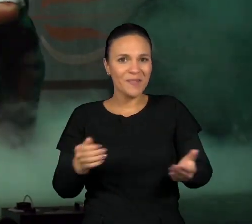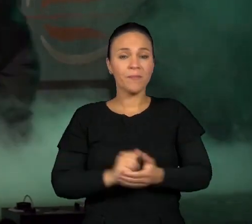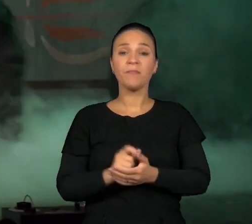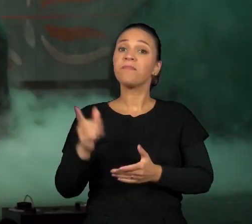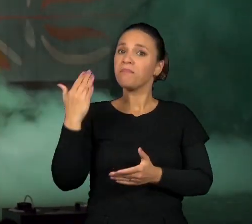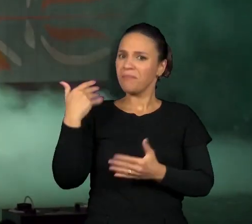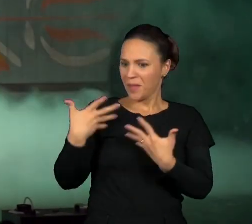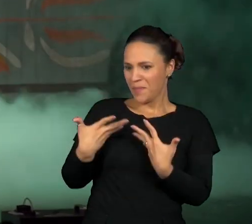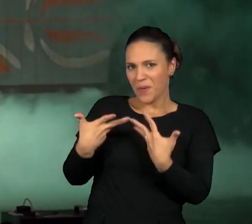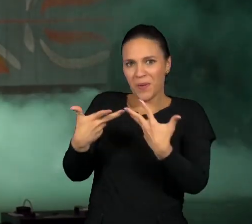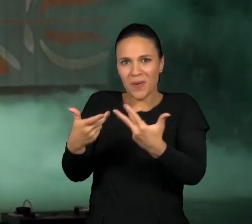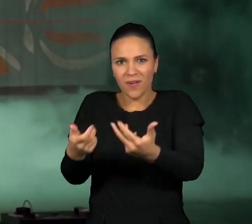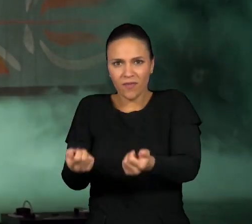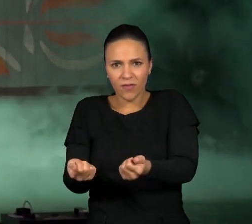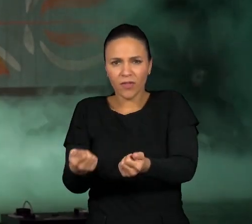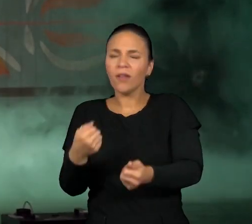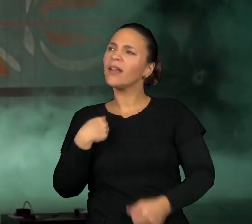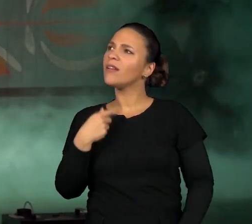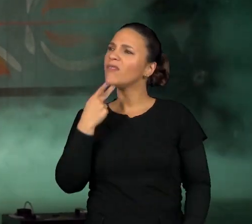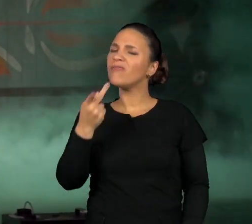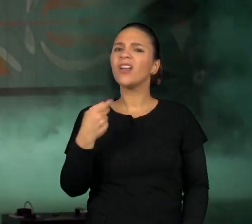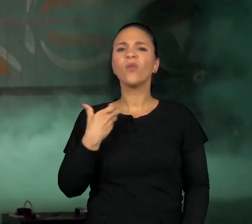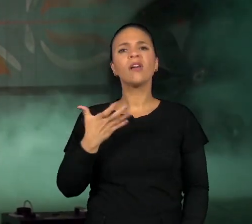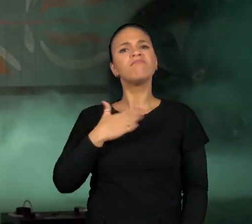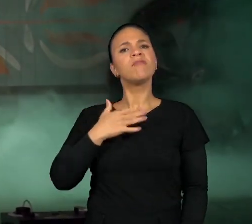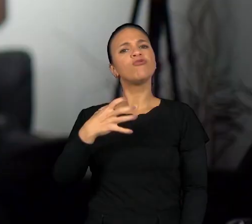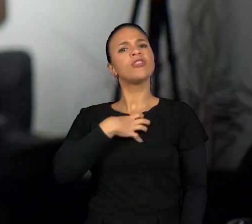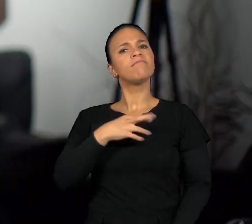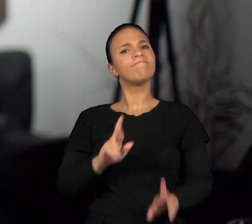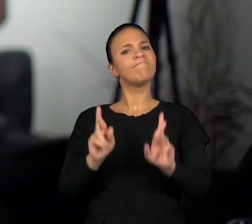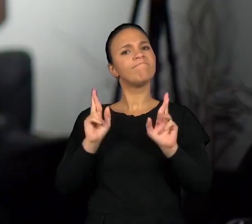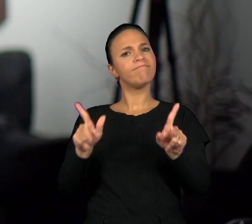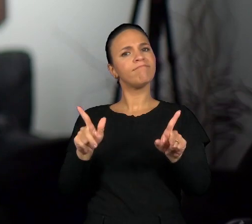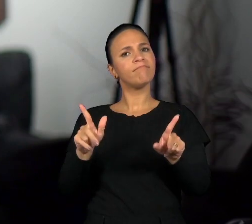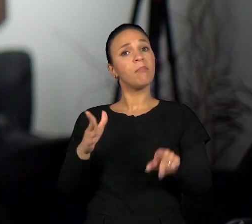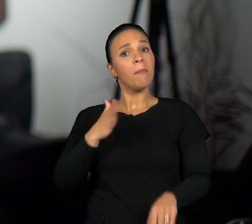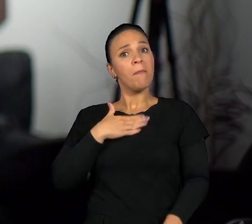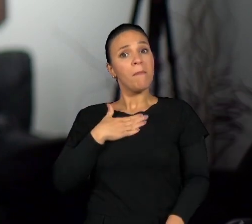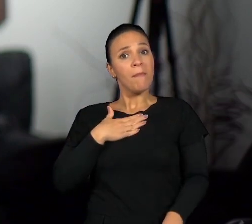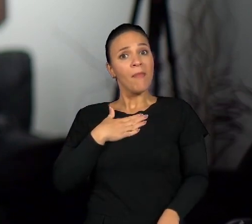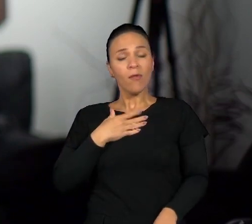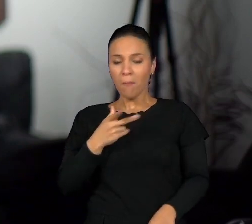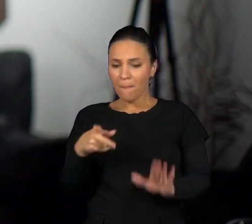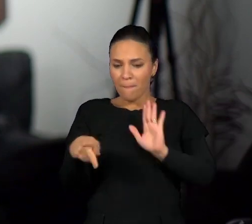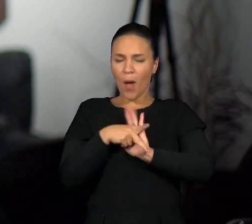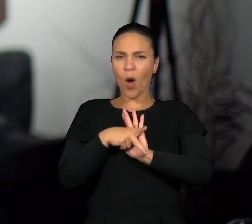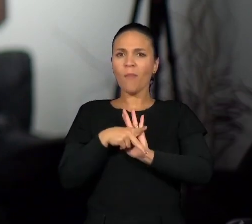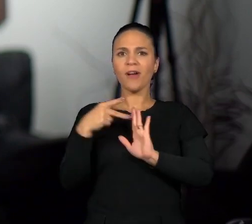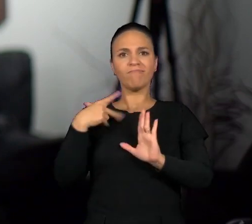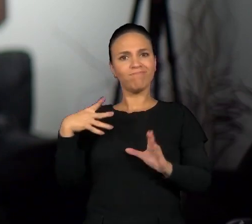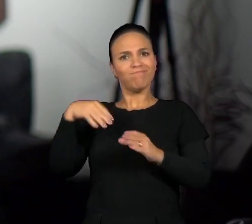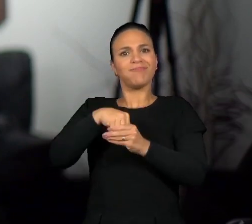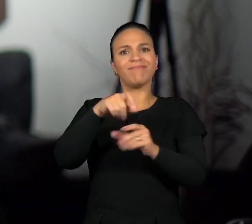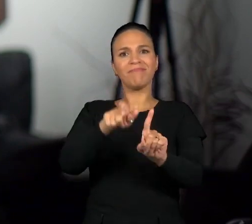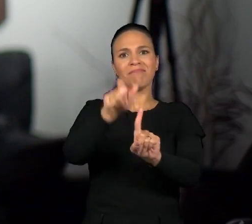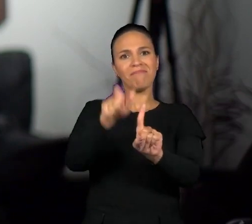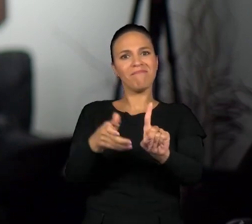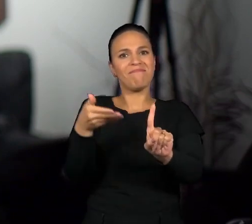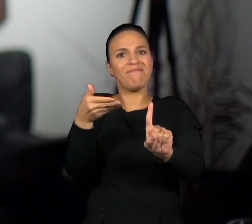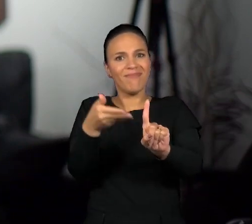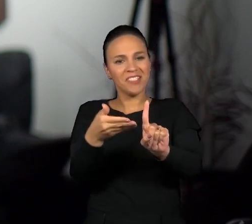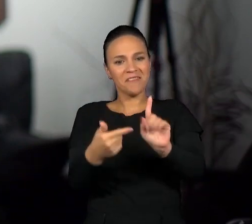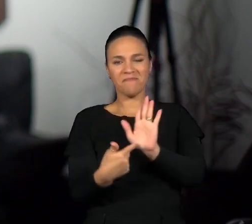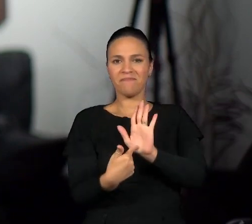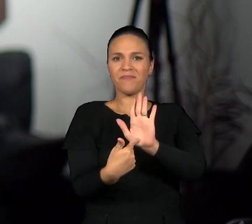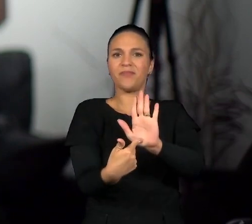o convite, eu falei, eu quero a minha Dorothy diferente, eu quero colocar um pouquinho da Duda dentro dessa Dorothy. Né? Então,